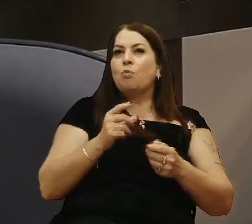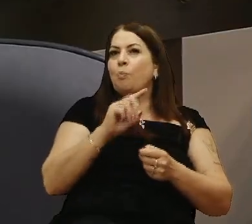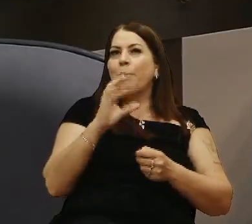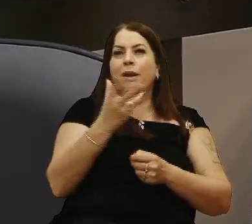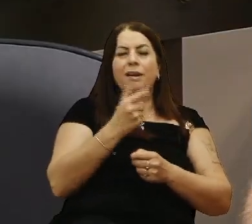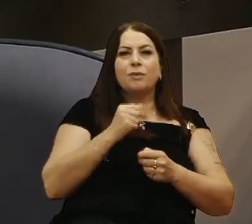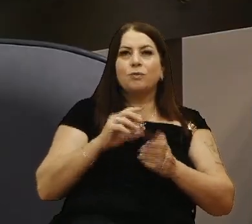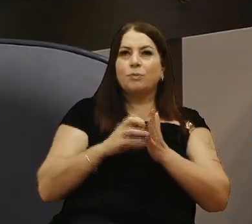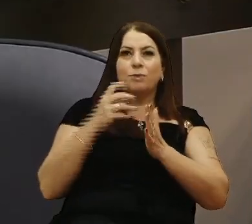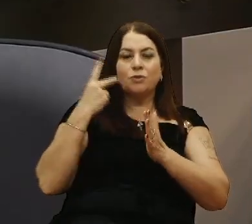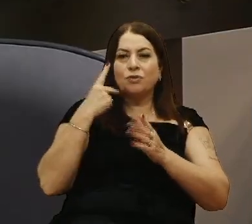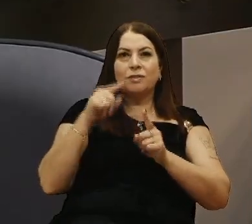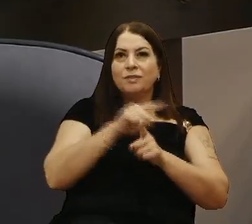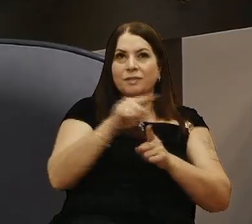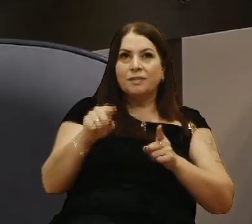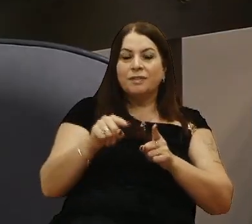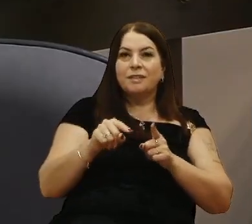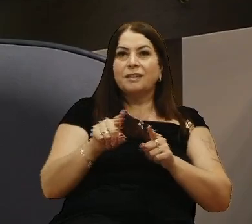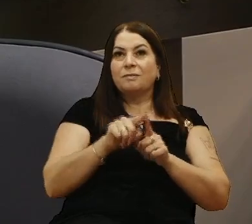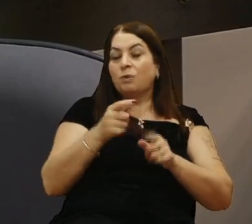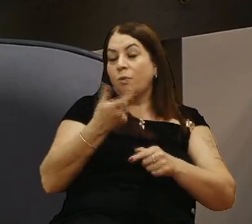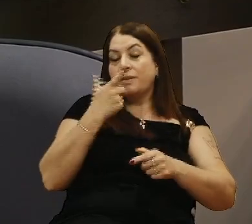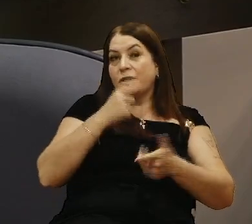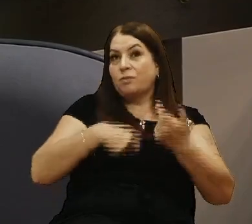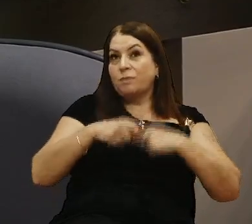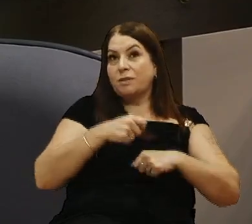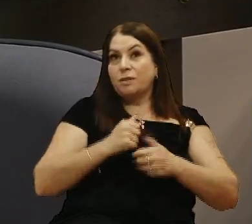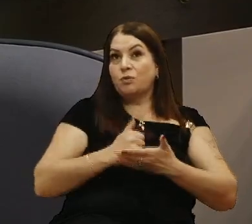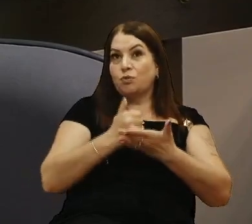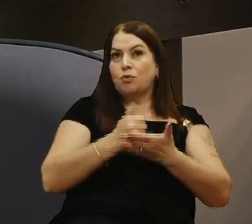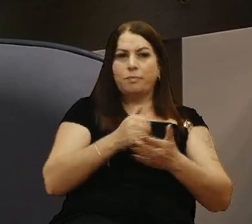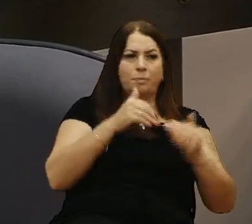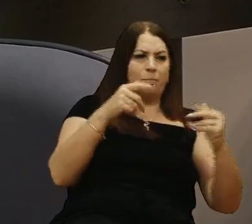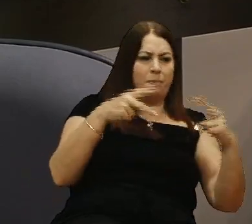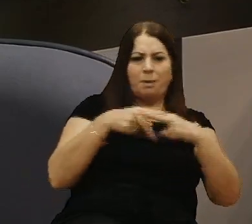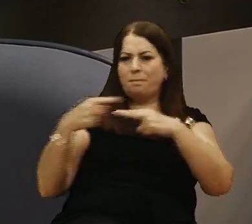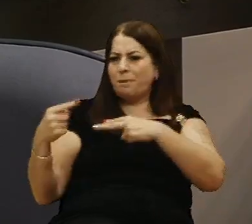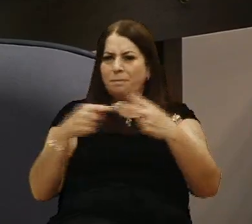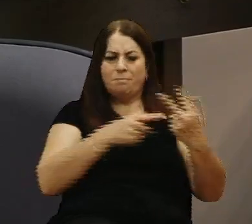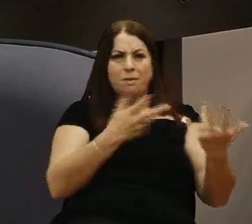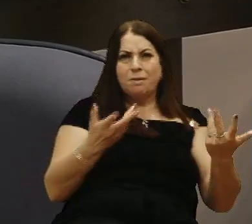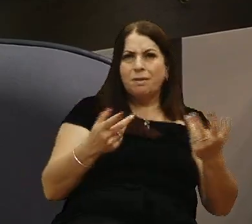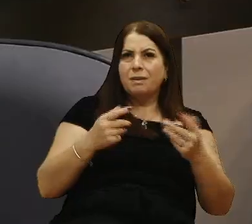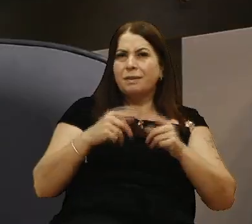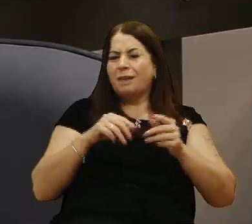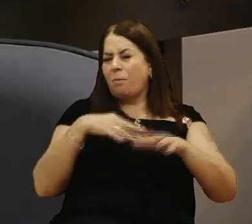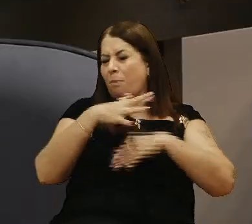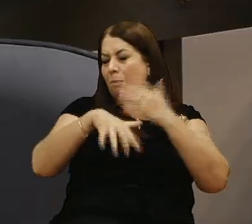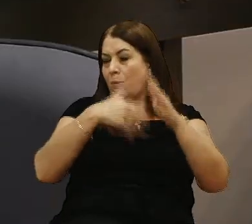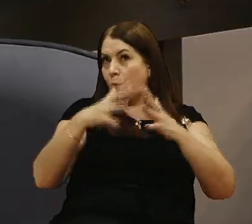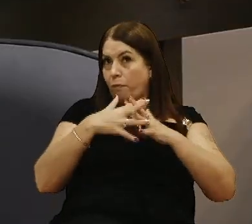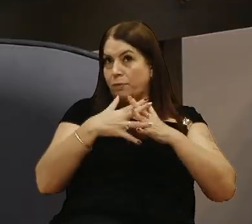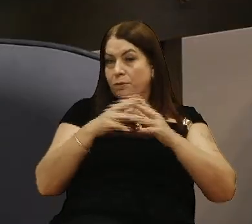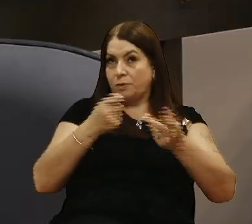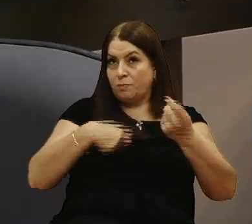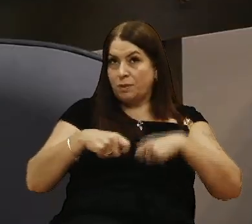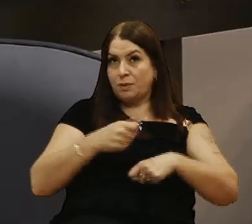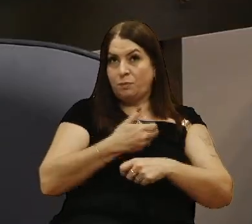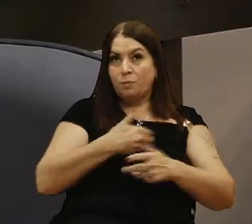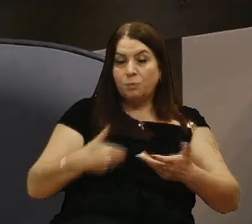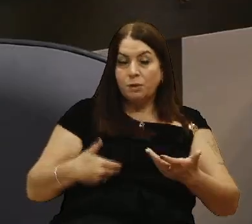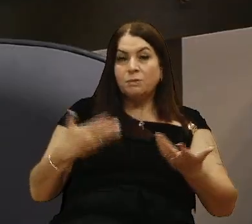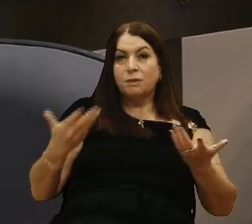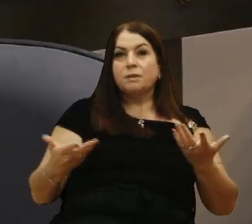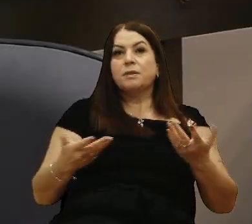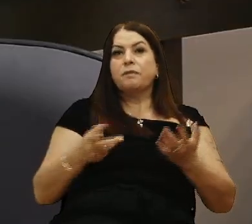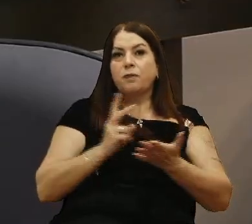vencer a eleição, agora está aí, ó, não consegue governar. Aí tem um adjunto brigando com o secretário brigando com o adjunto, e está uma lambança essa administração pública, né? Então,